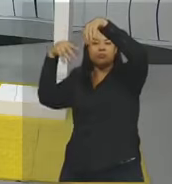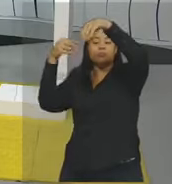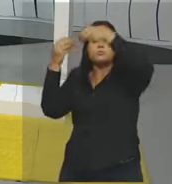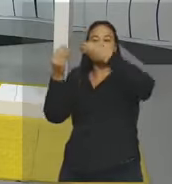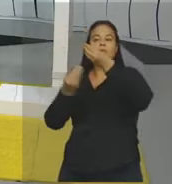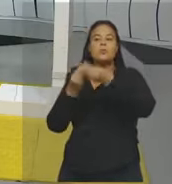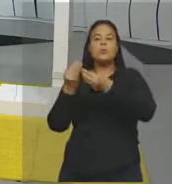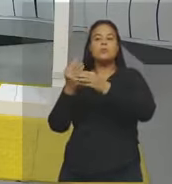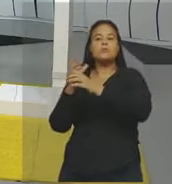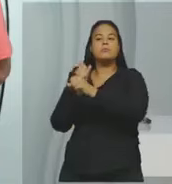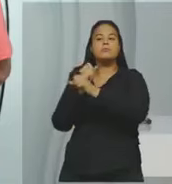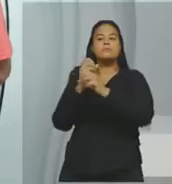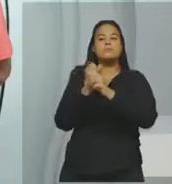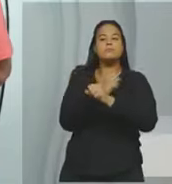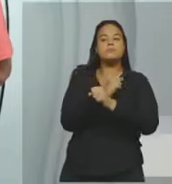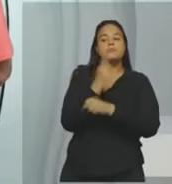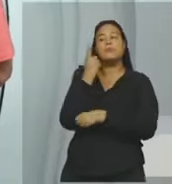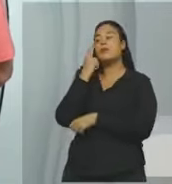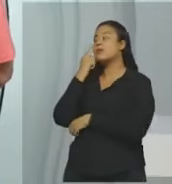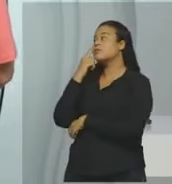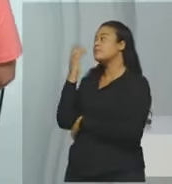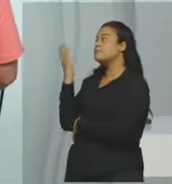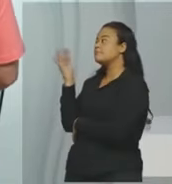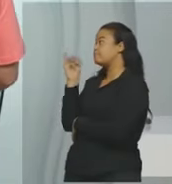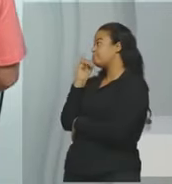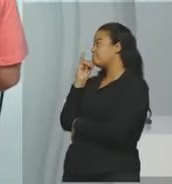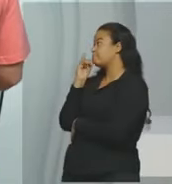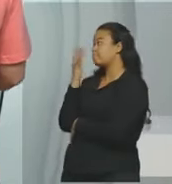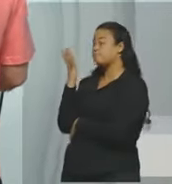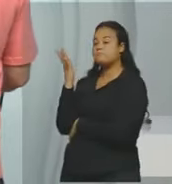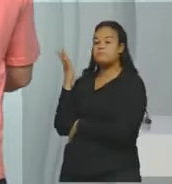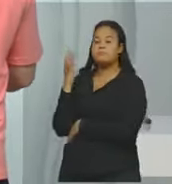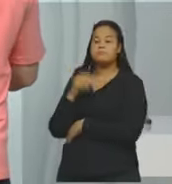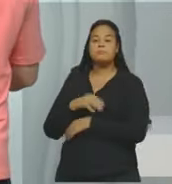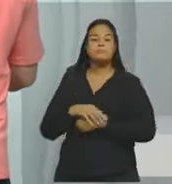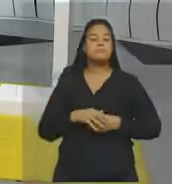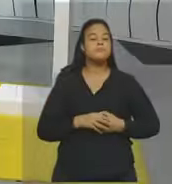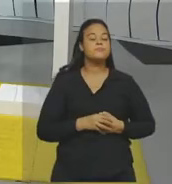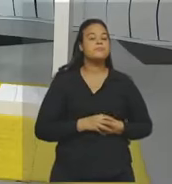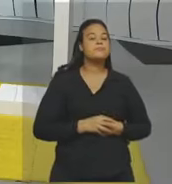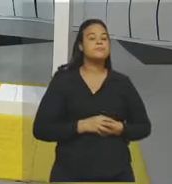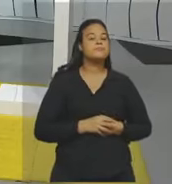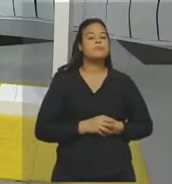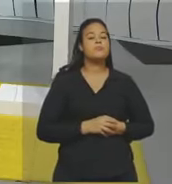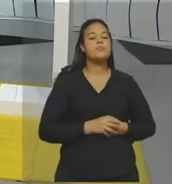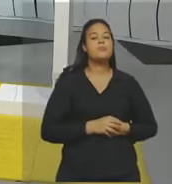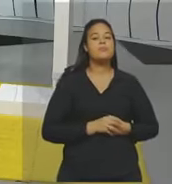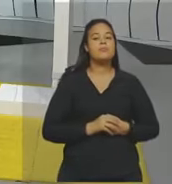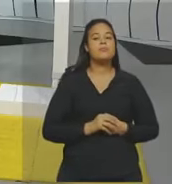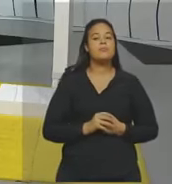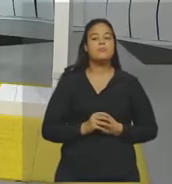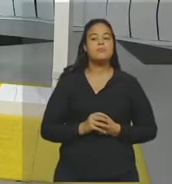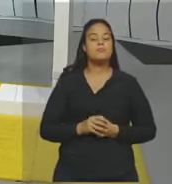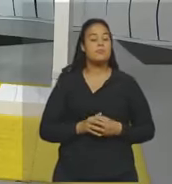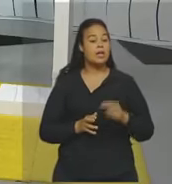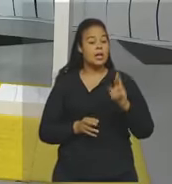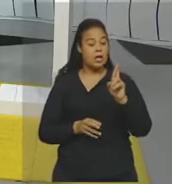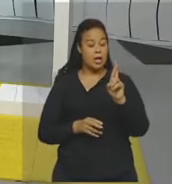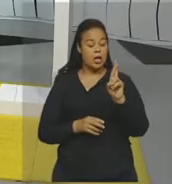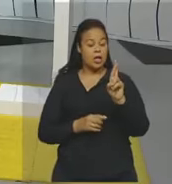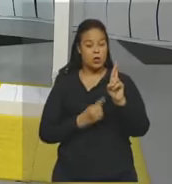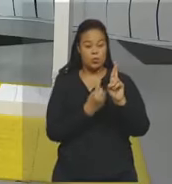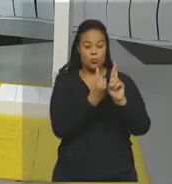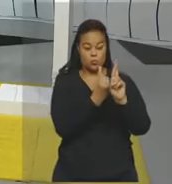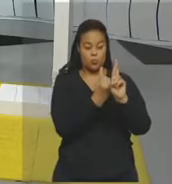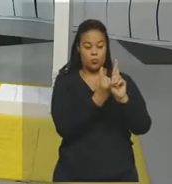Ó, R1 vai ser, no caso, 20 volts. Eu vou já colocar